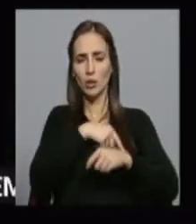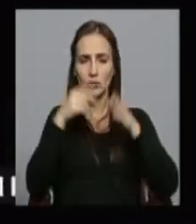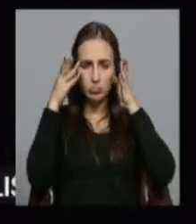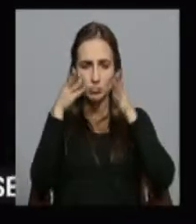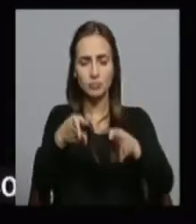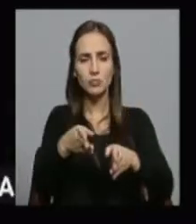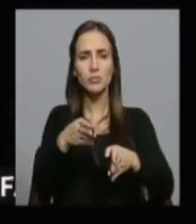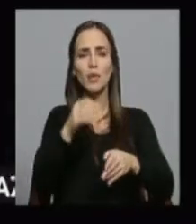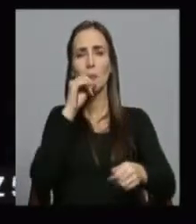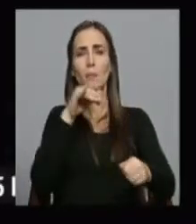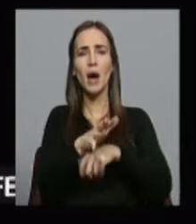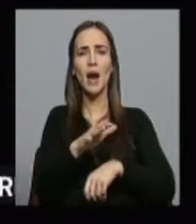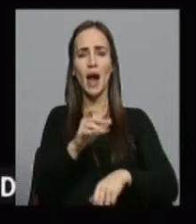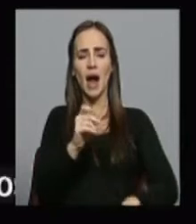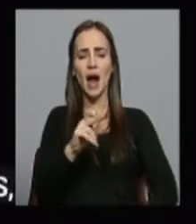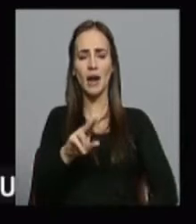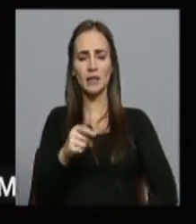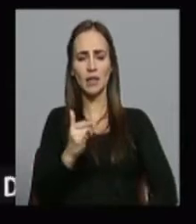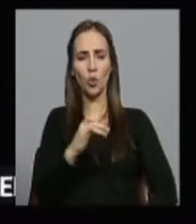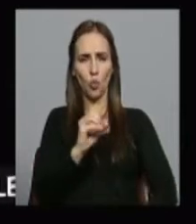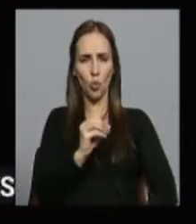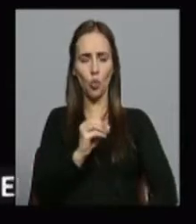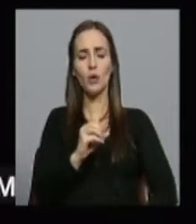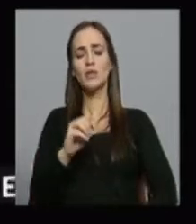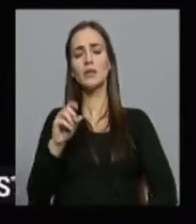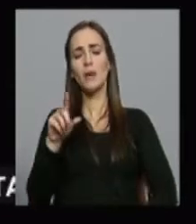Ártico e em metano. Uma das grandes preocupações atualmente dos